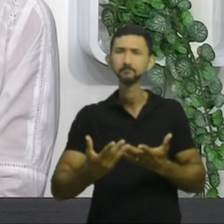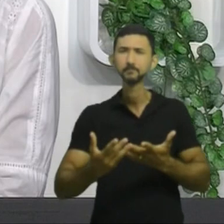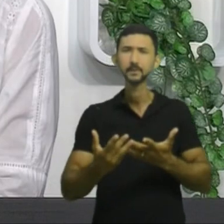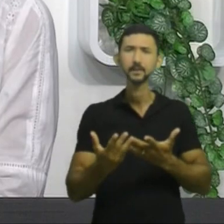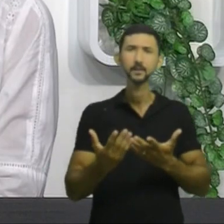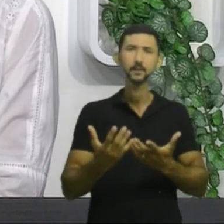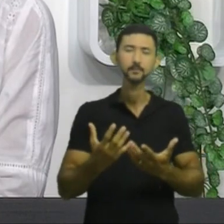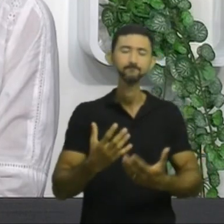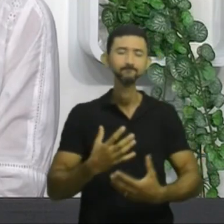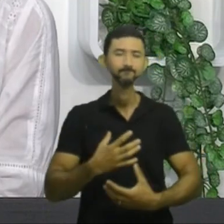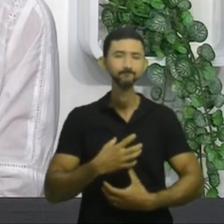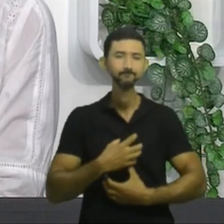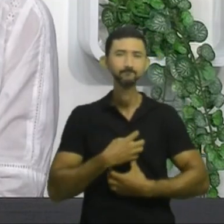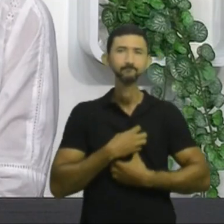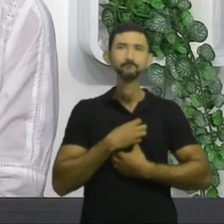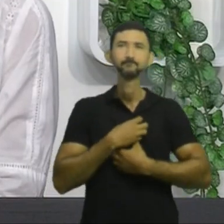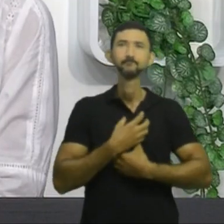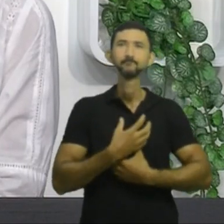gente